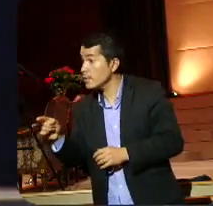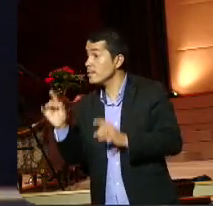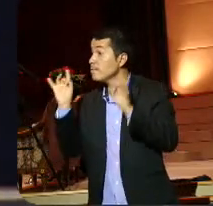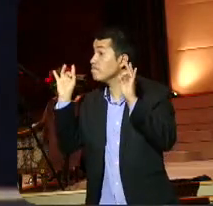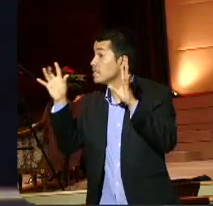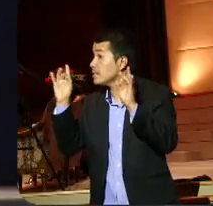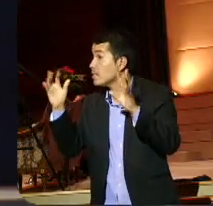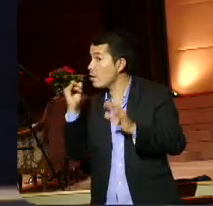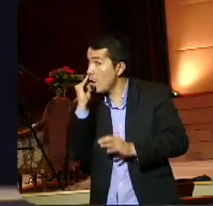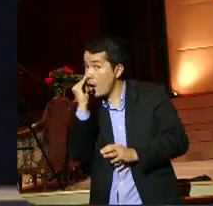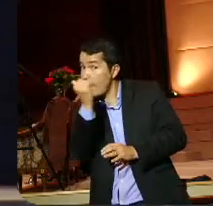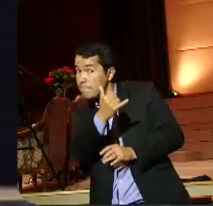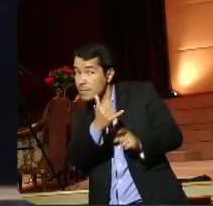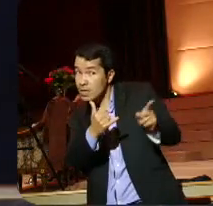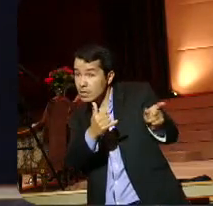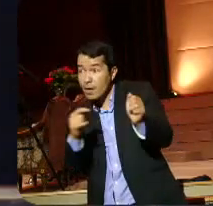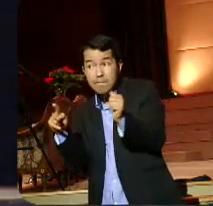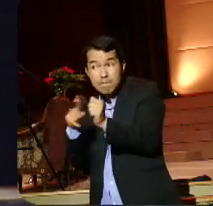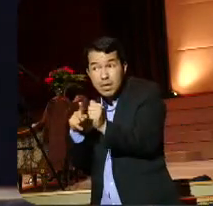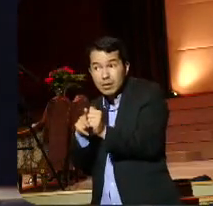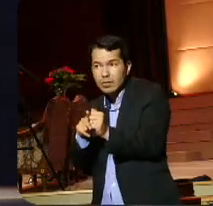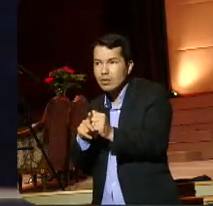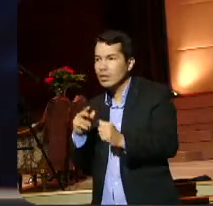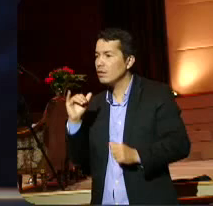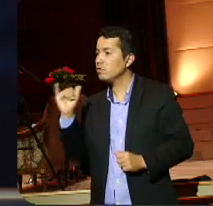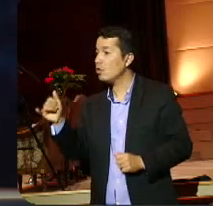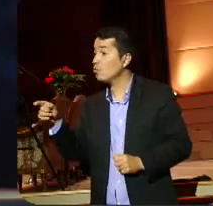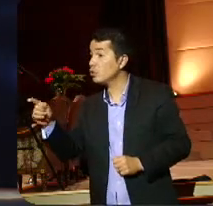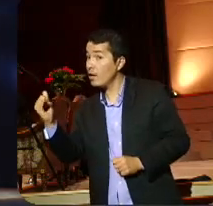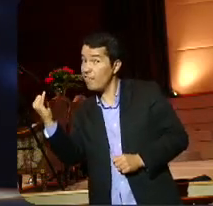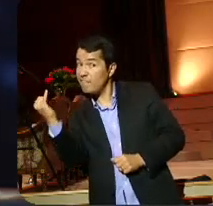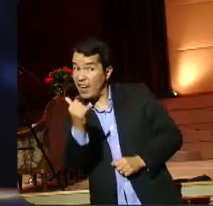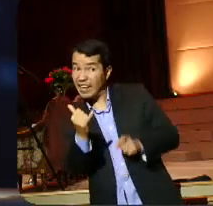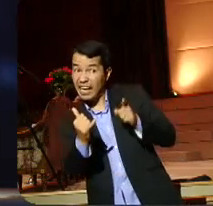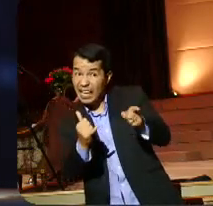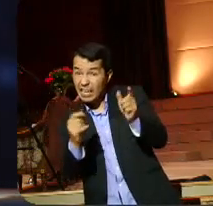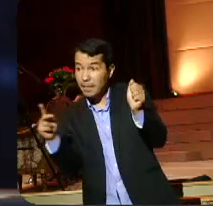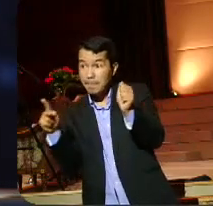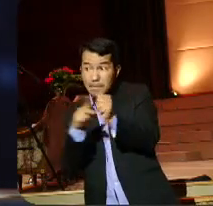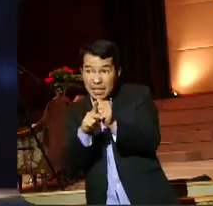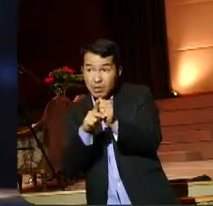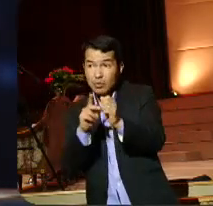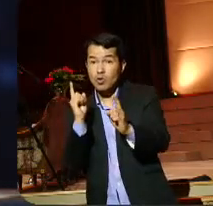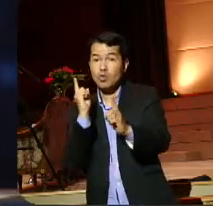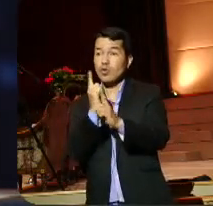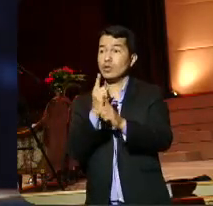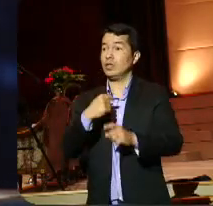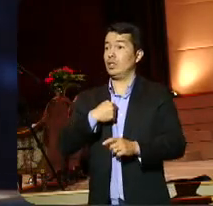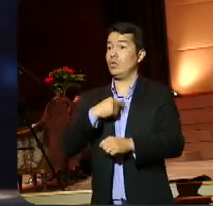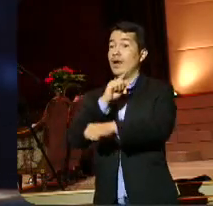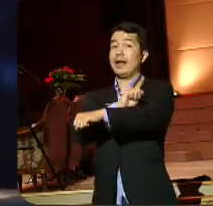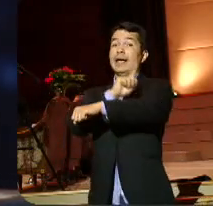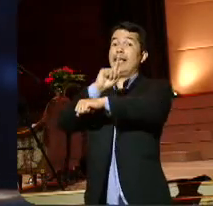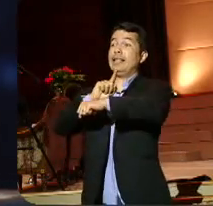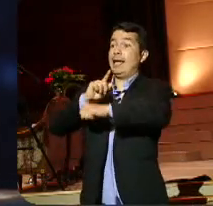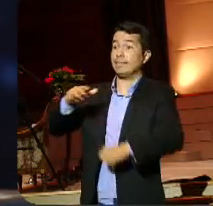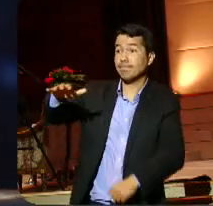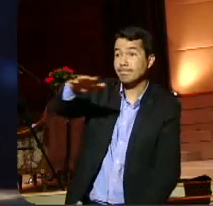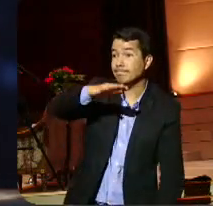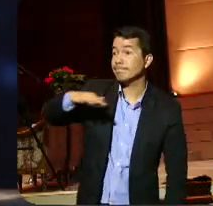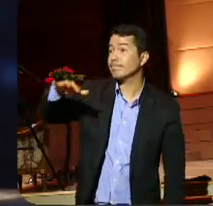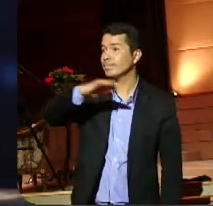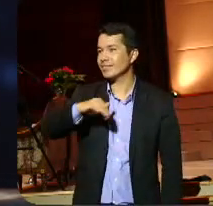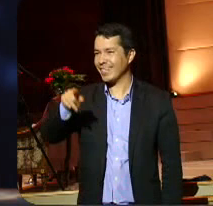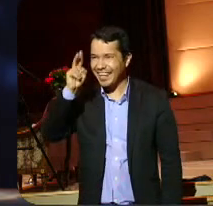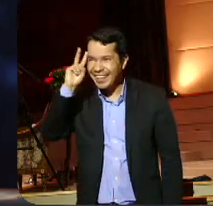túmulo recebem a seguinte ordem: digam a Pedro para me encontrar na Galiléia.